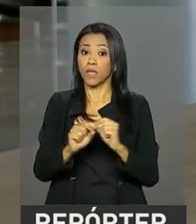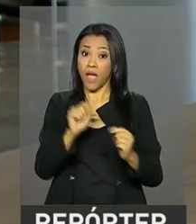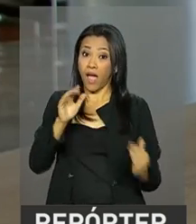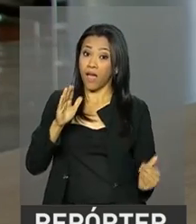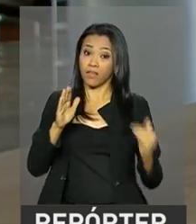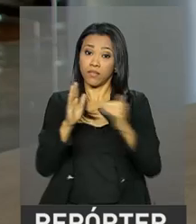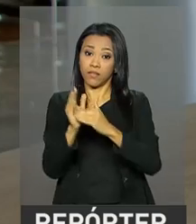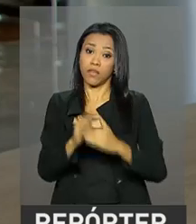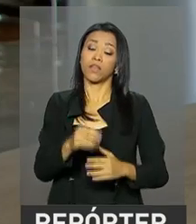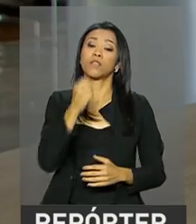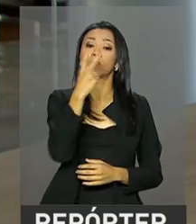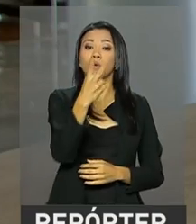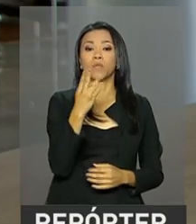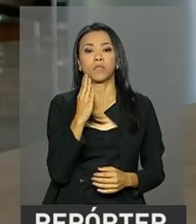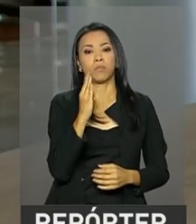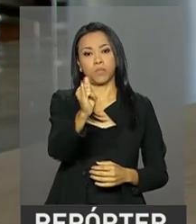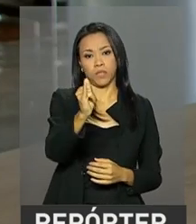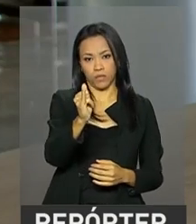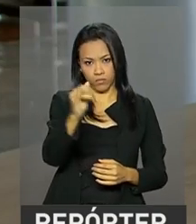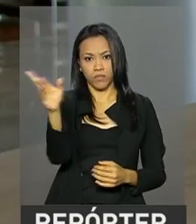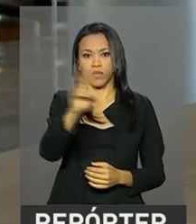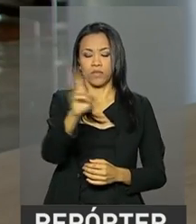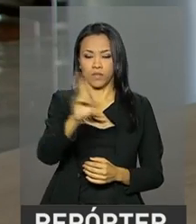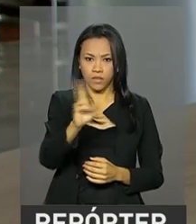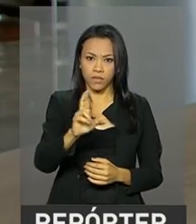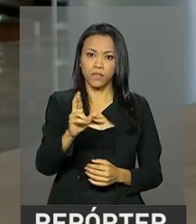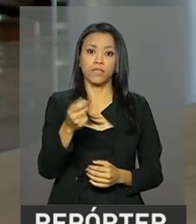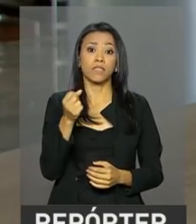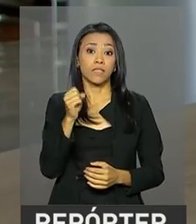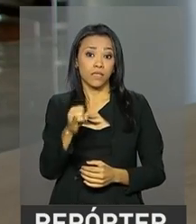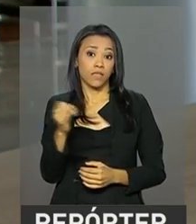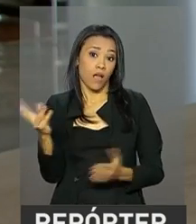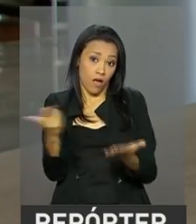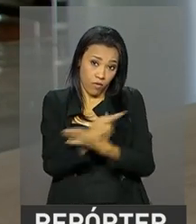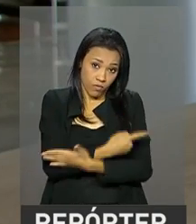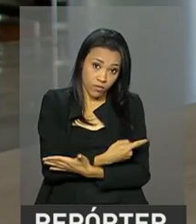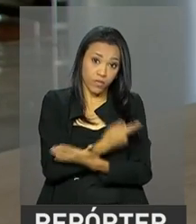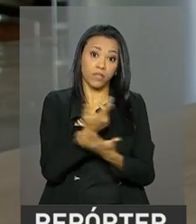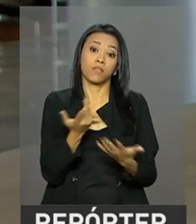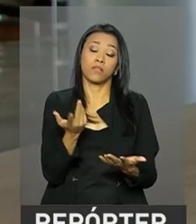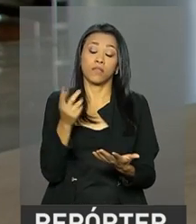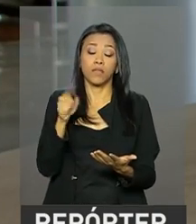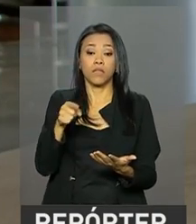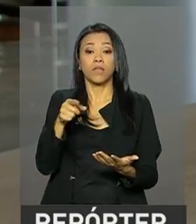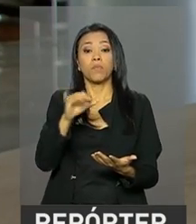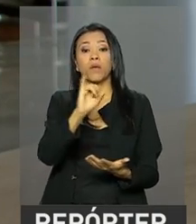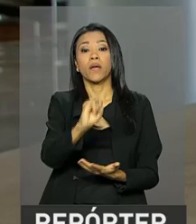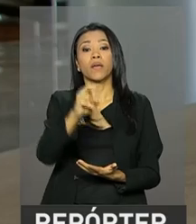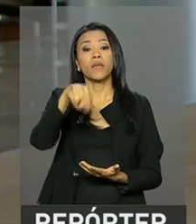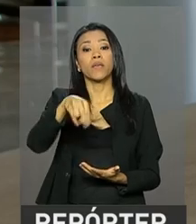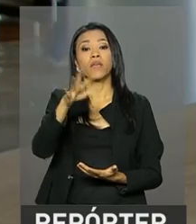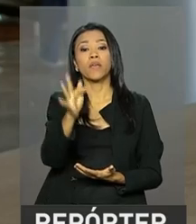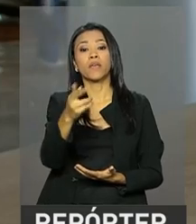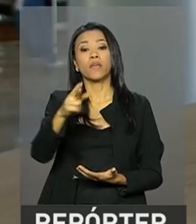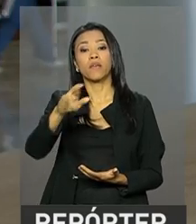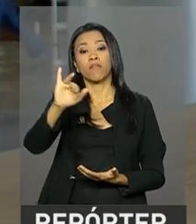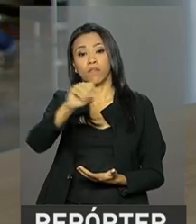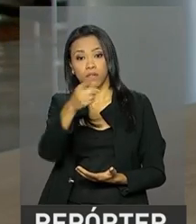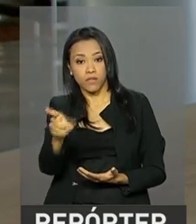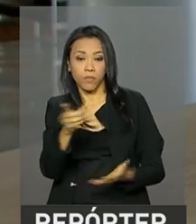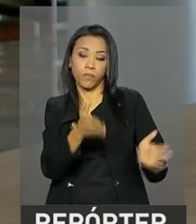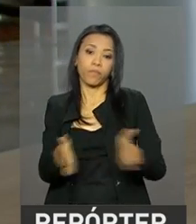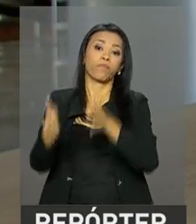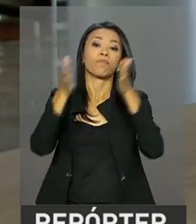que vai até 2 bilhões de reais no caso de infrações cometidas no sistema financeiro nacional já no caso do